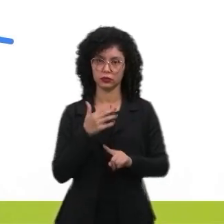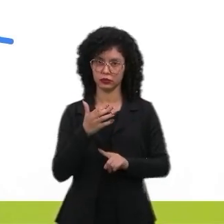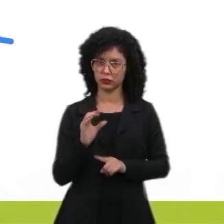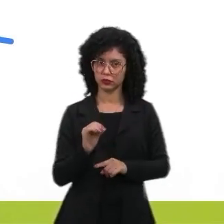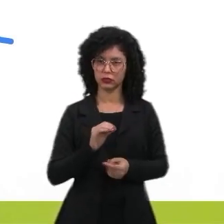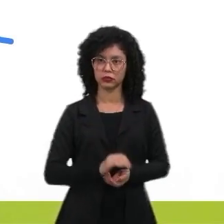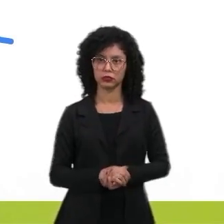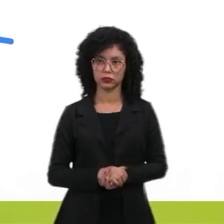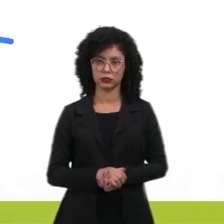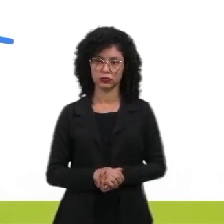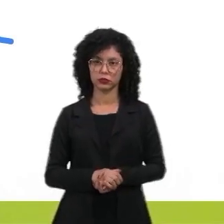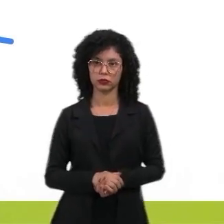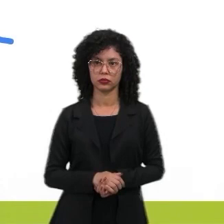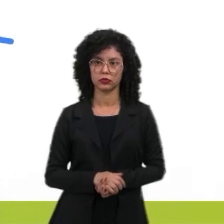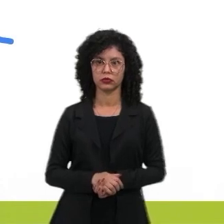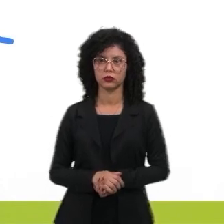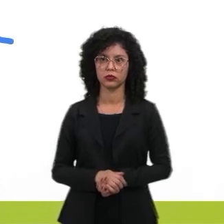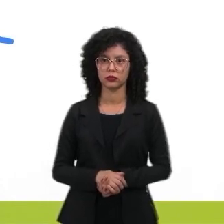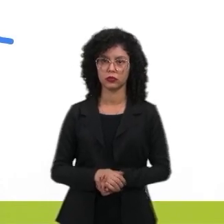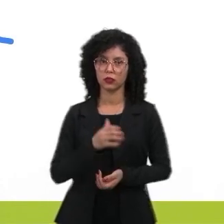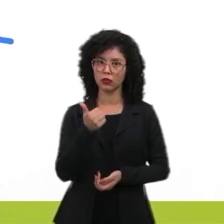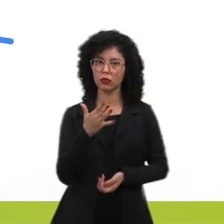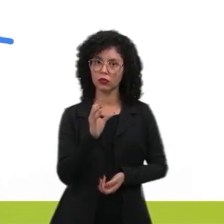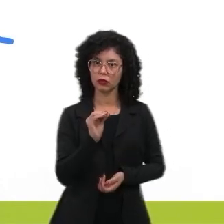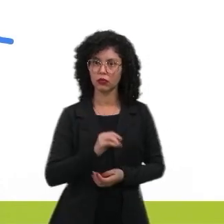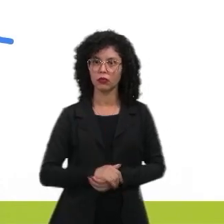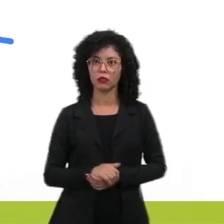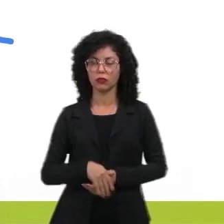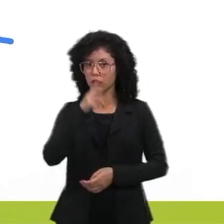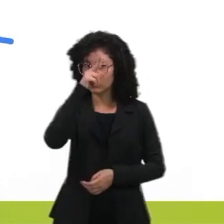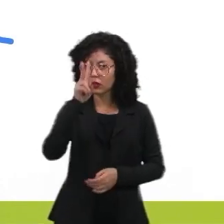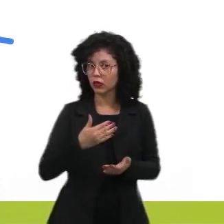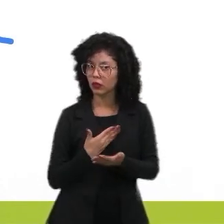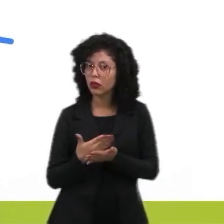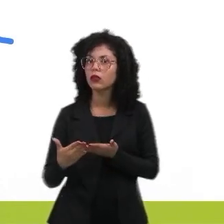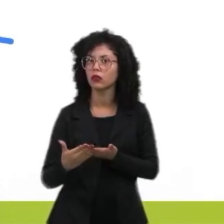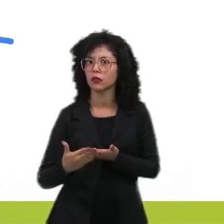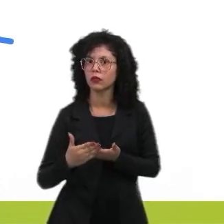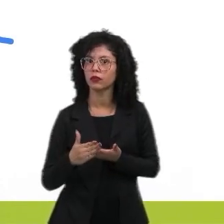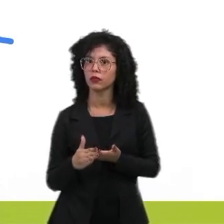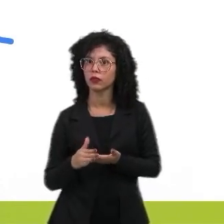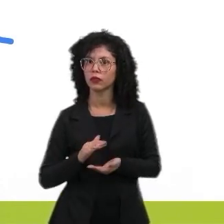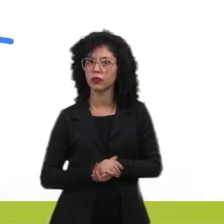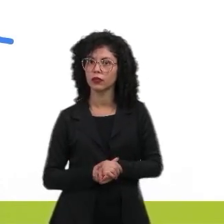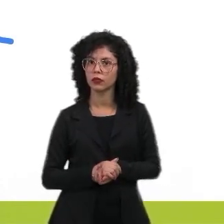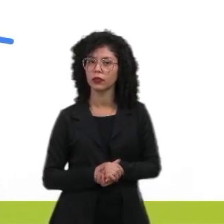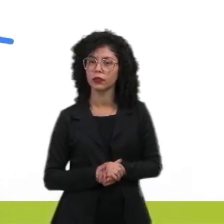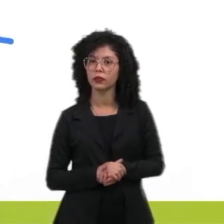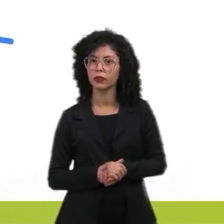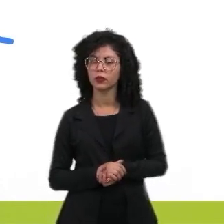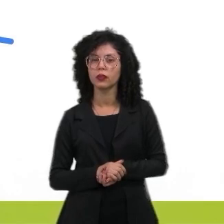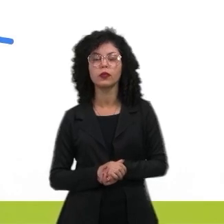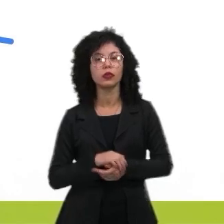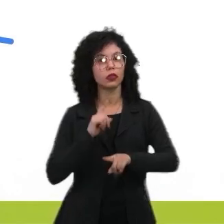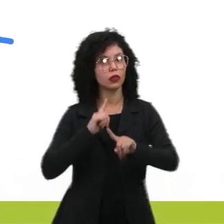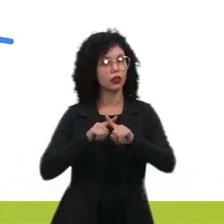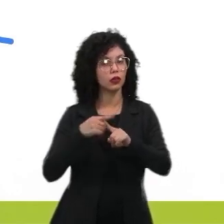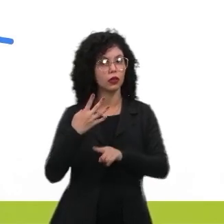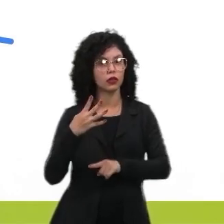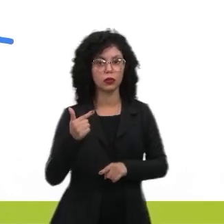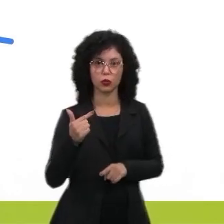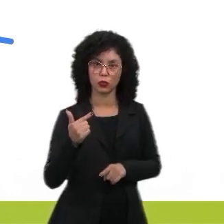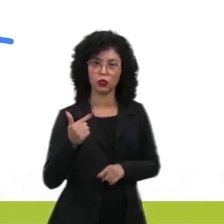10 e vezes 10. Lembra que lá no começo apresentou? Ó? Olha o 100 aqui, ó. 100 vezes 42, ou